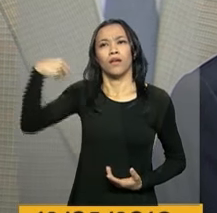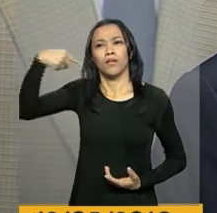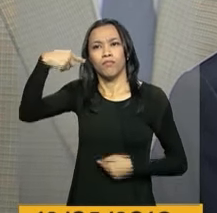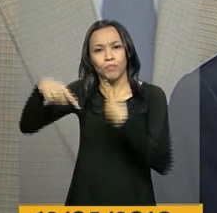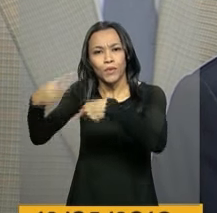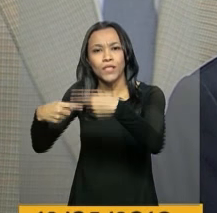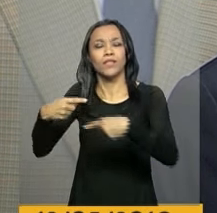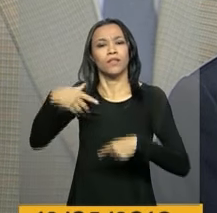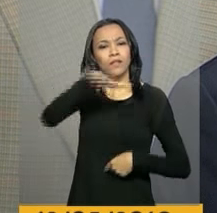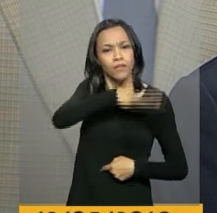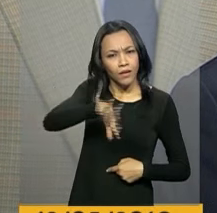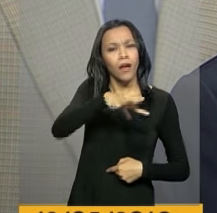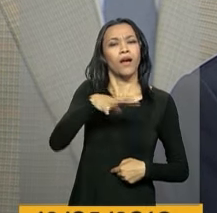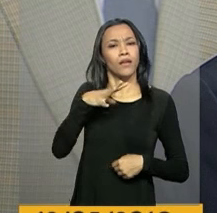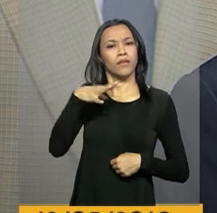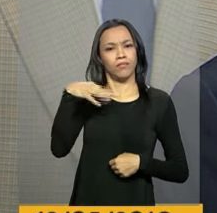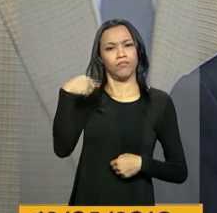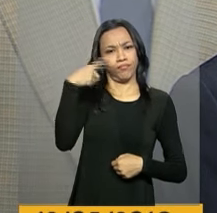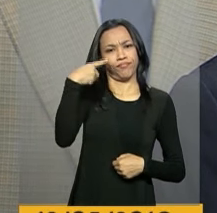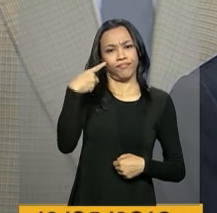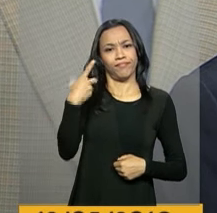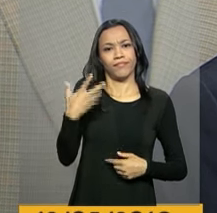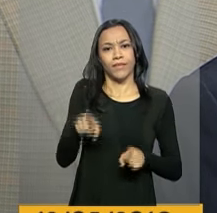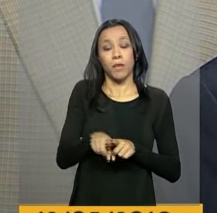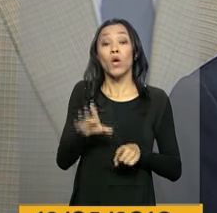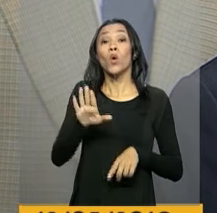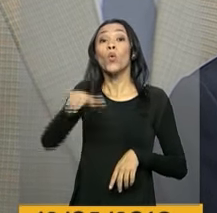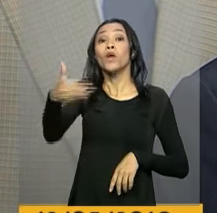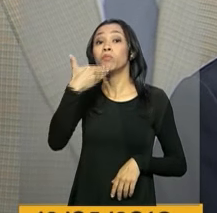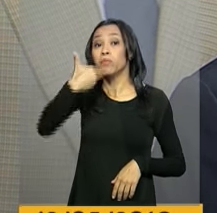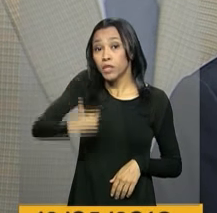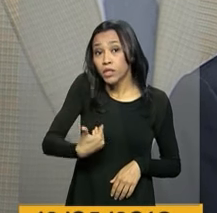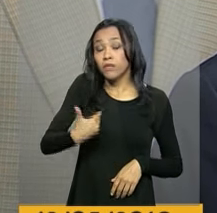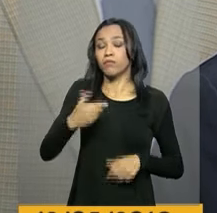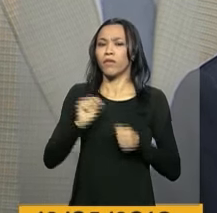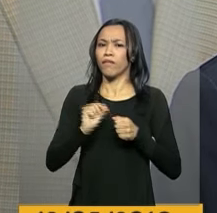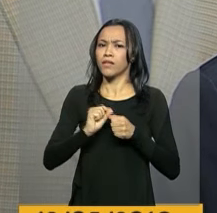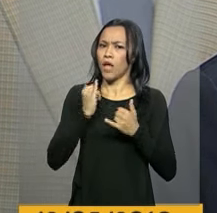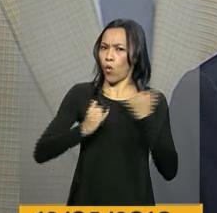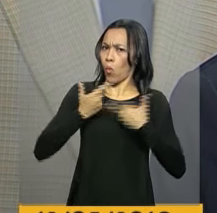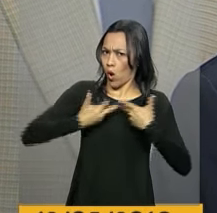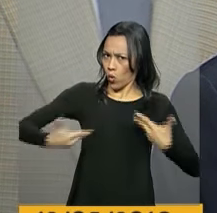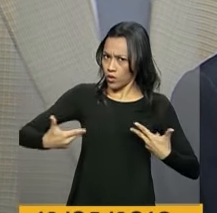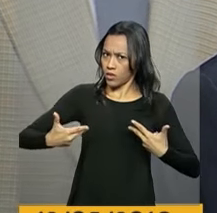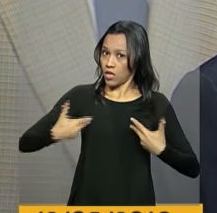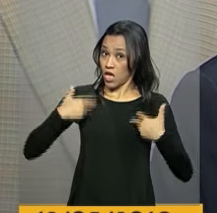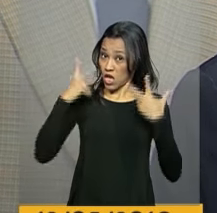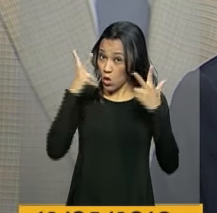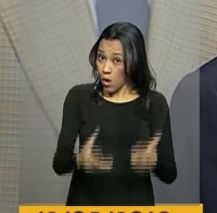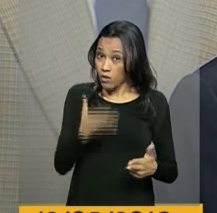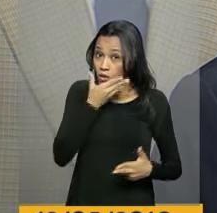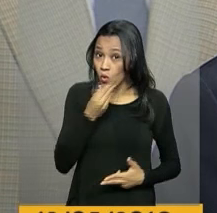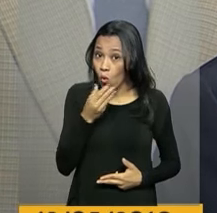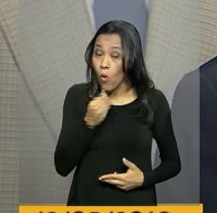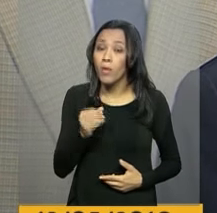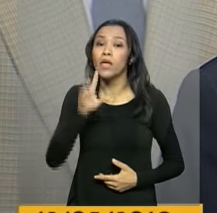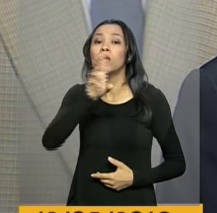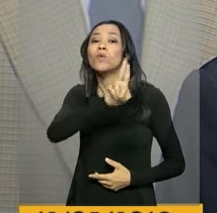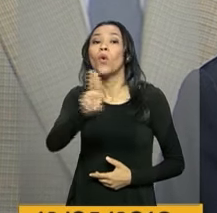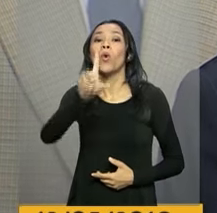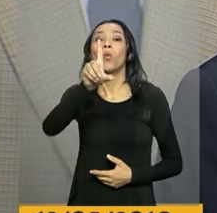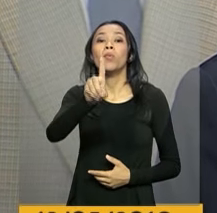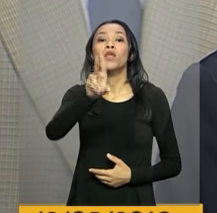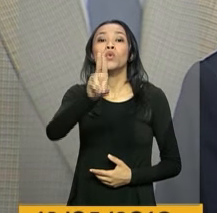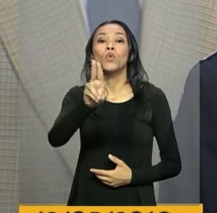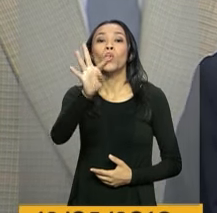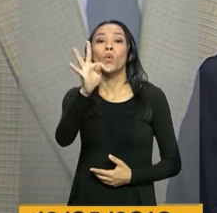jurídica. Quando me pedirem para fazer alguma coisa, eu farei como Dutra. O que é que diz o